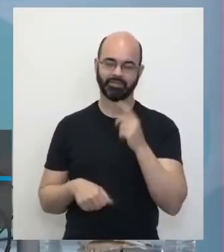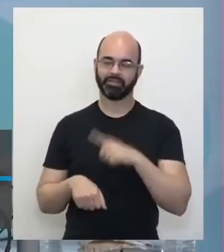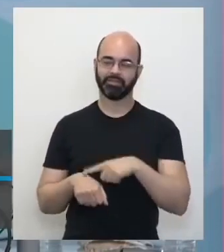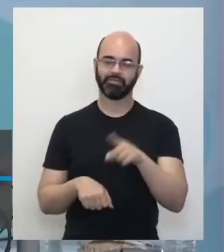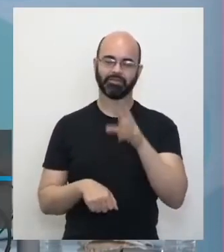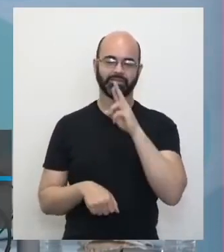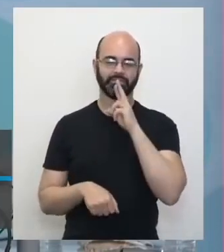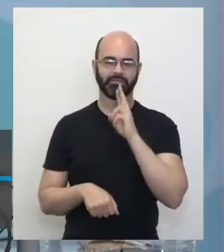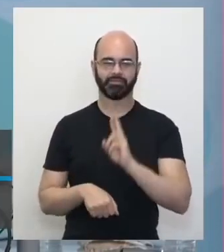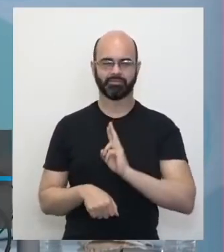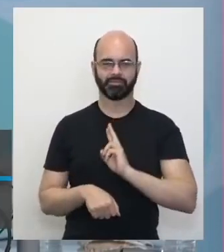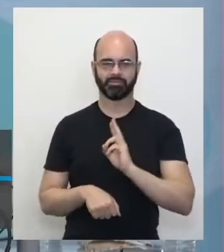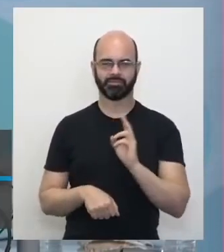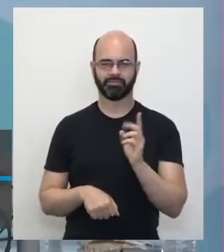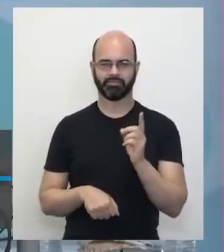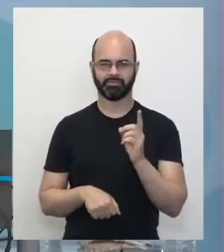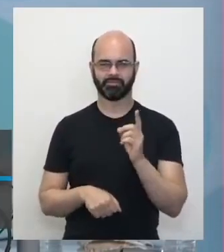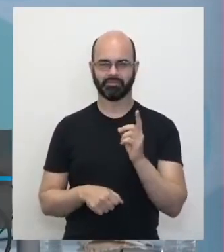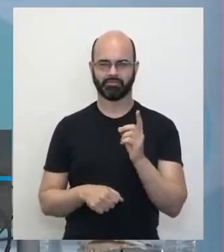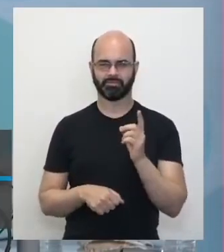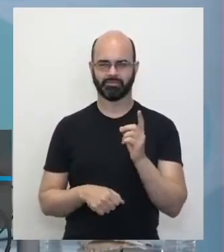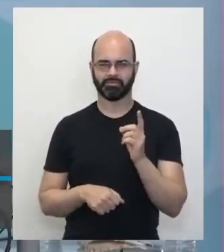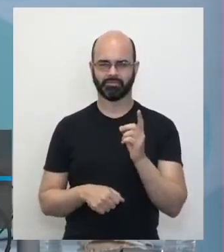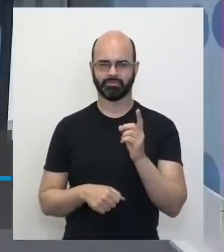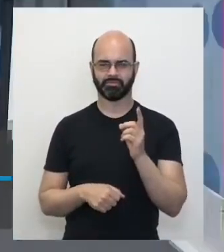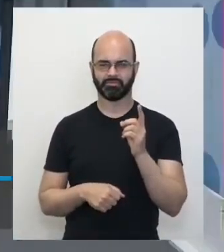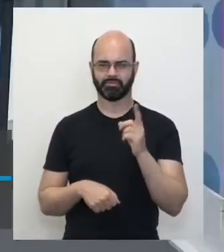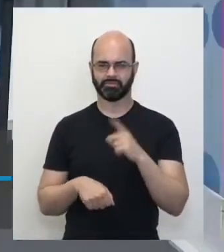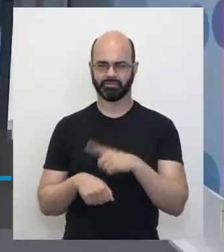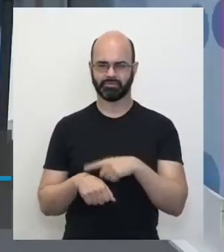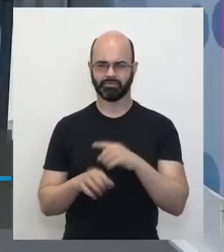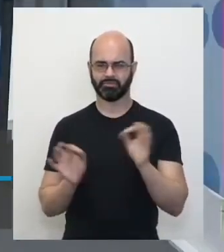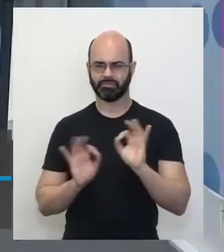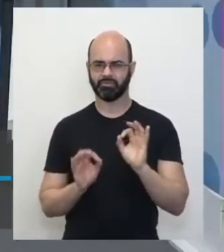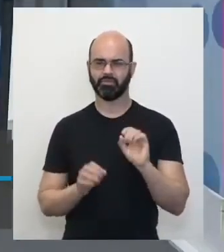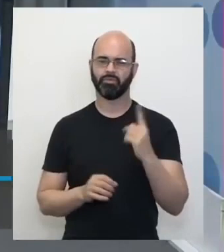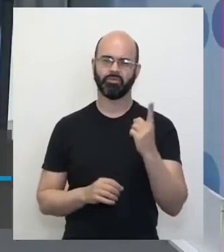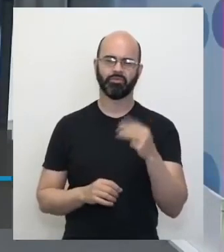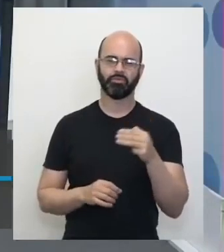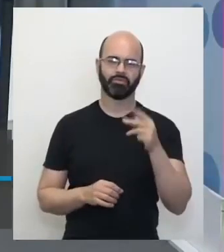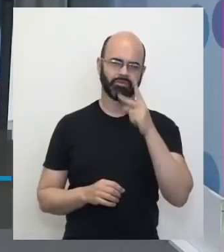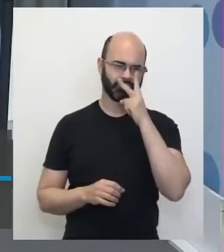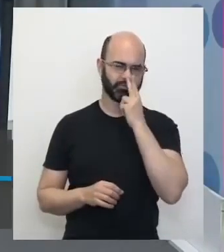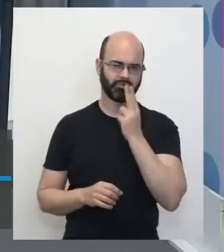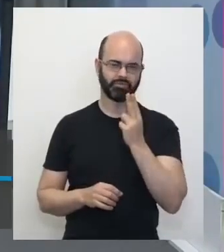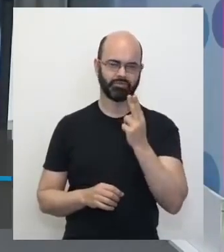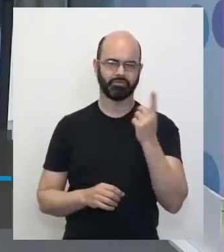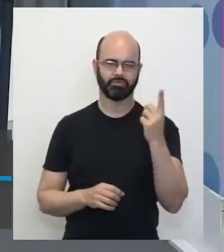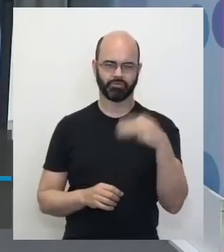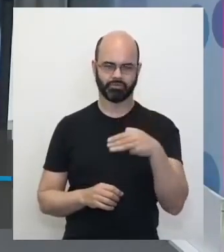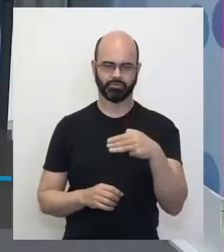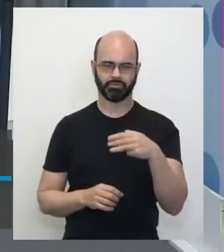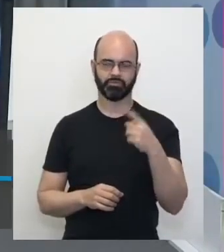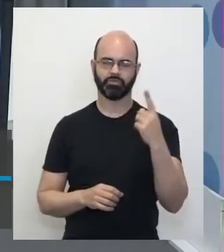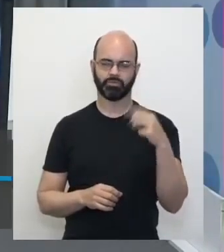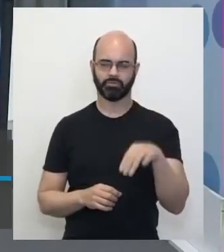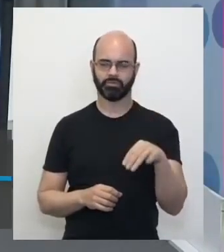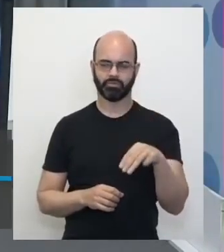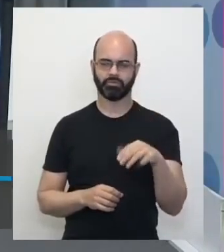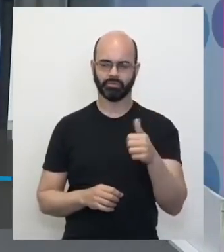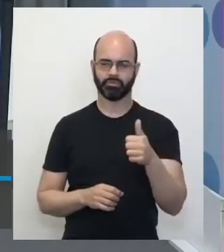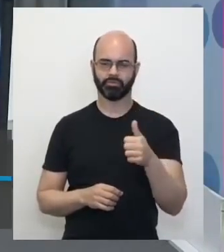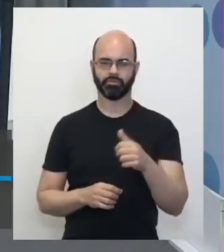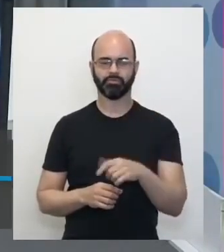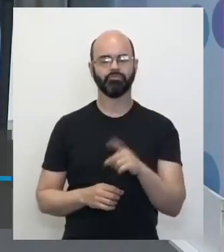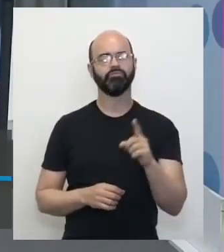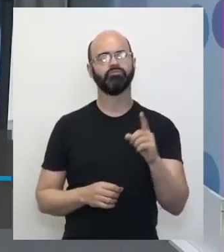responderem. Será que eles conseguem, Elaine, sem tempo ou dá um tempo de 1 minuto, hein? Dá um minutinho para eles aí. Então. Será,